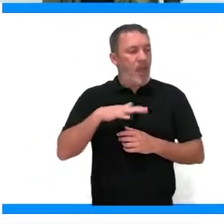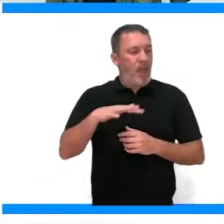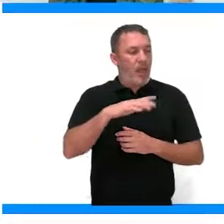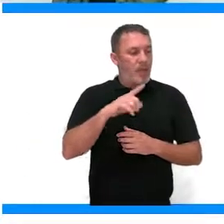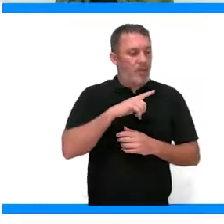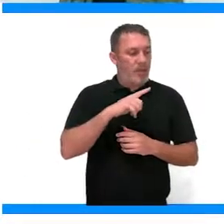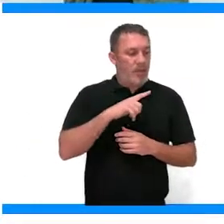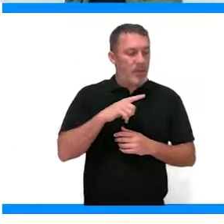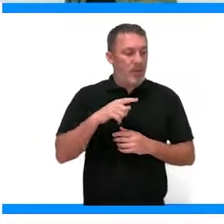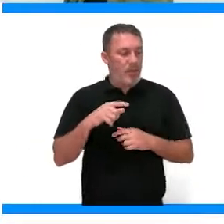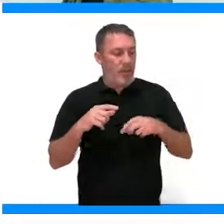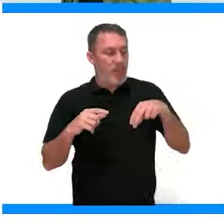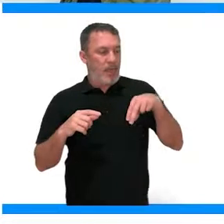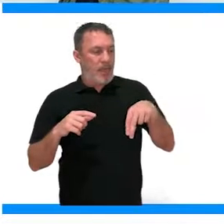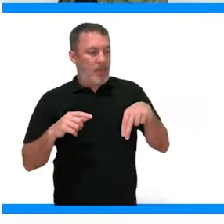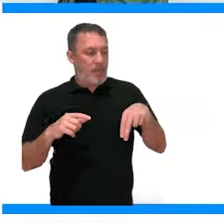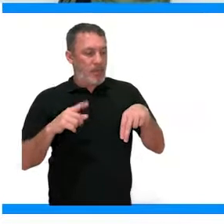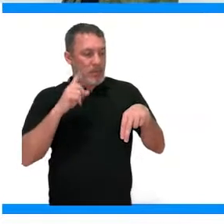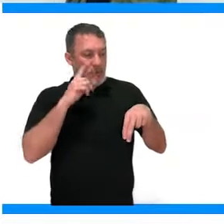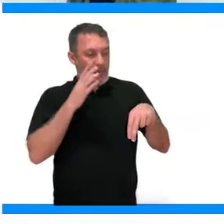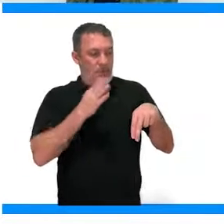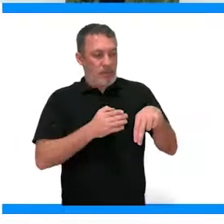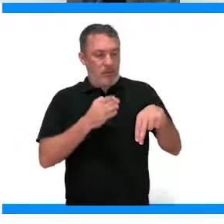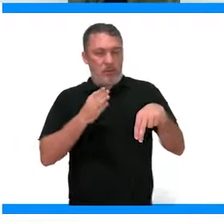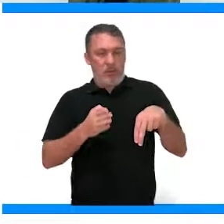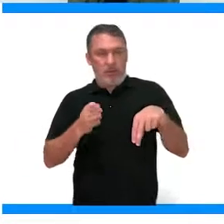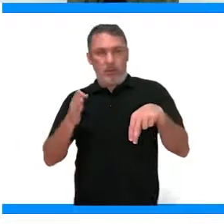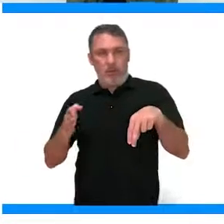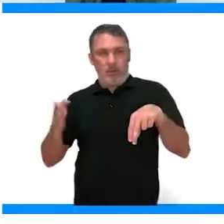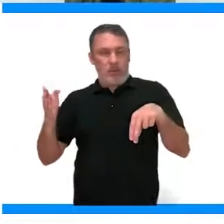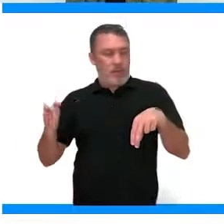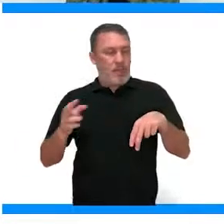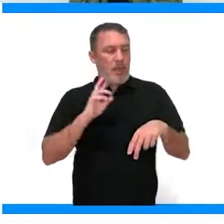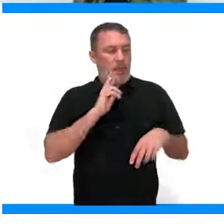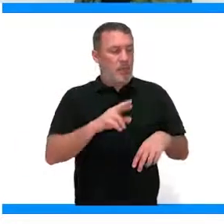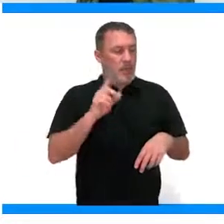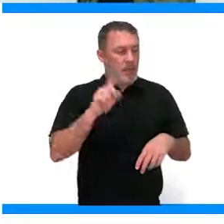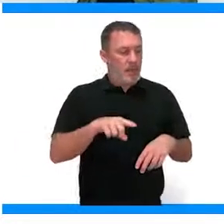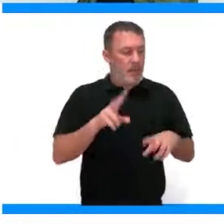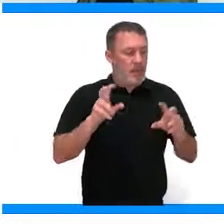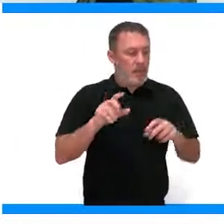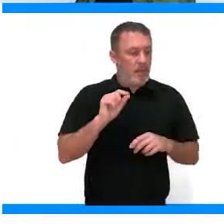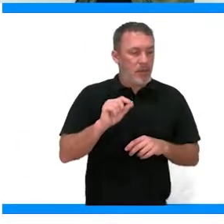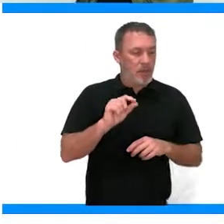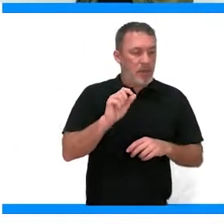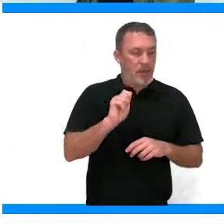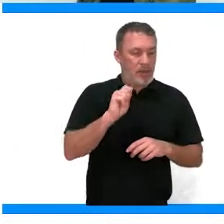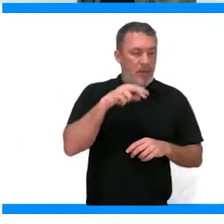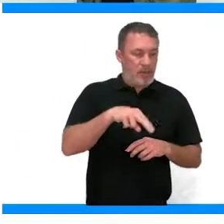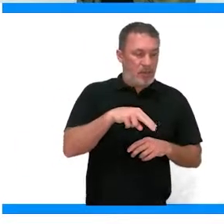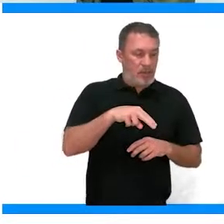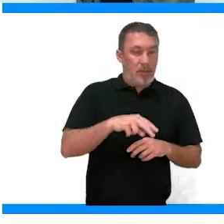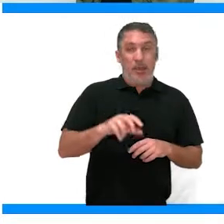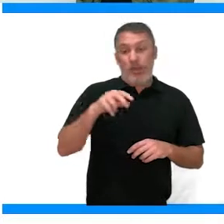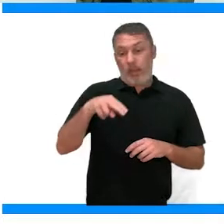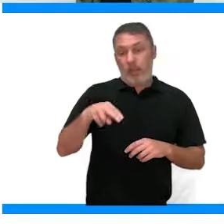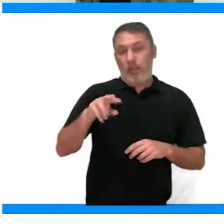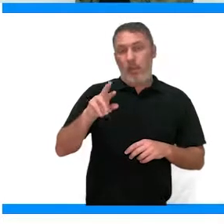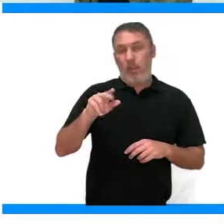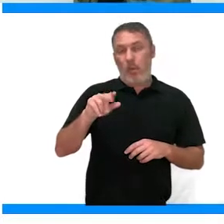a posição N na sequência foi representado por AN, para N maior ou igual a